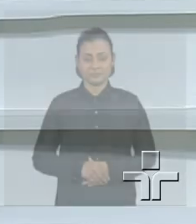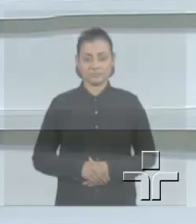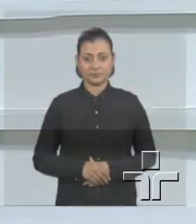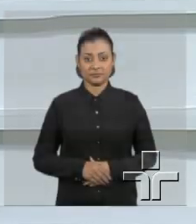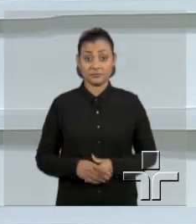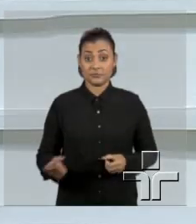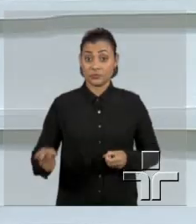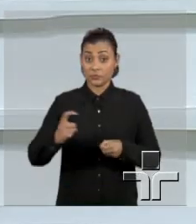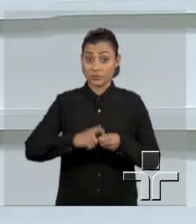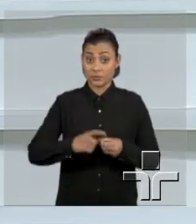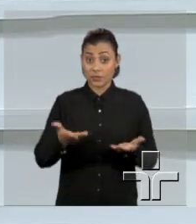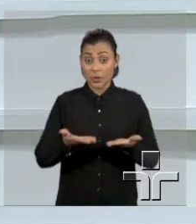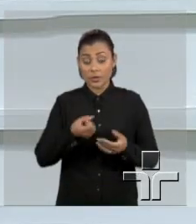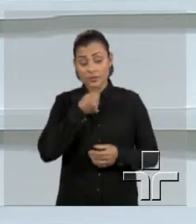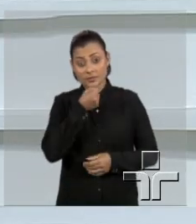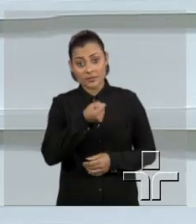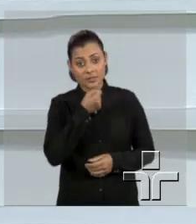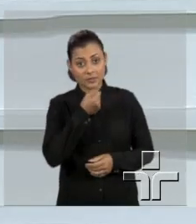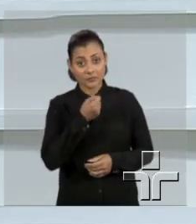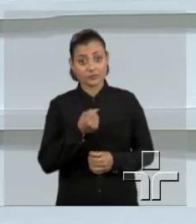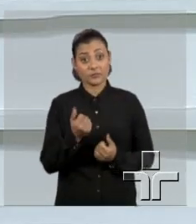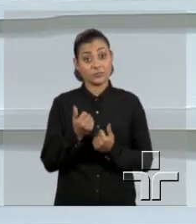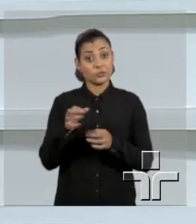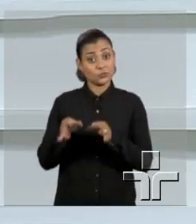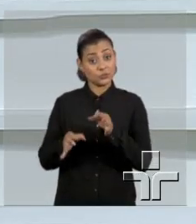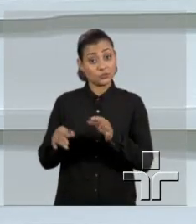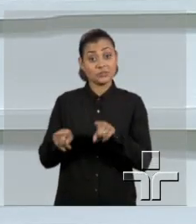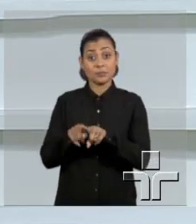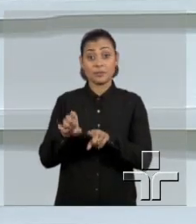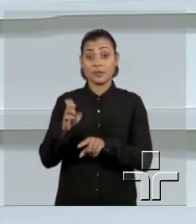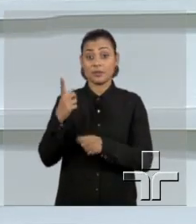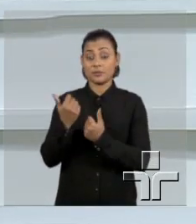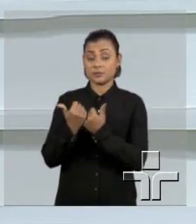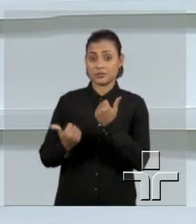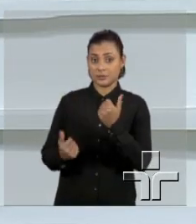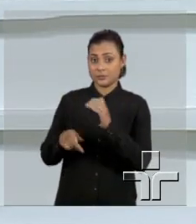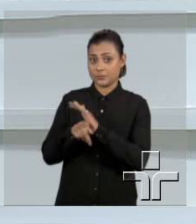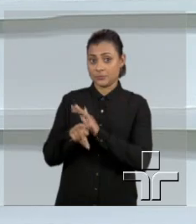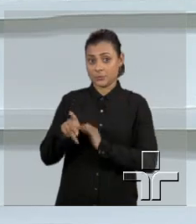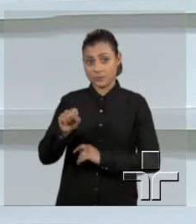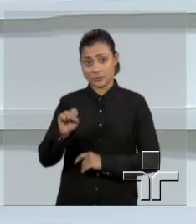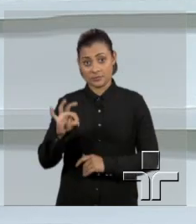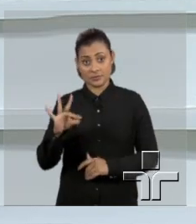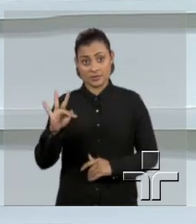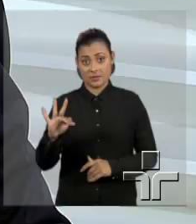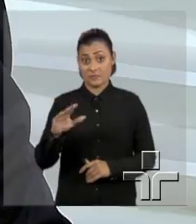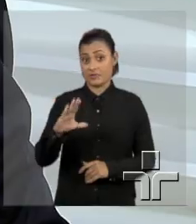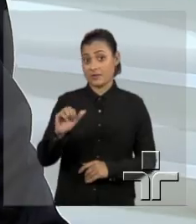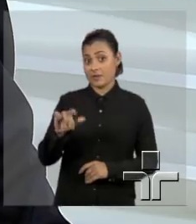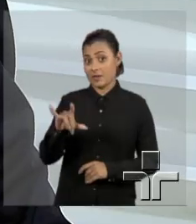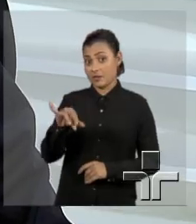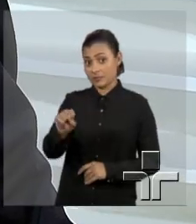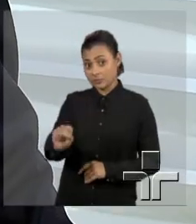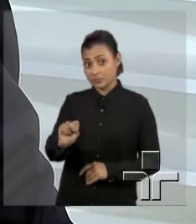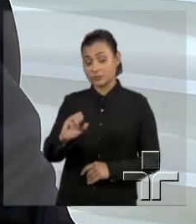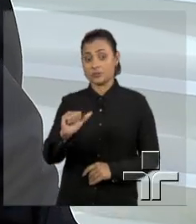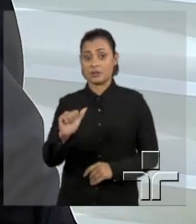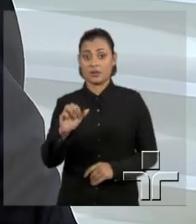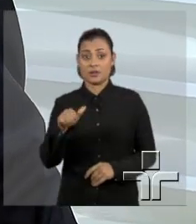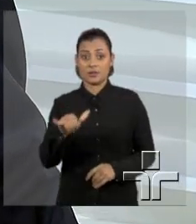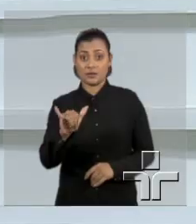Estamos de volta para a entrevista com o jurista e ex-ministro do STF, Carlos Aires